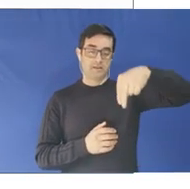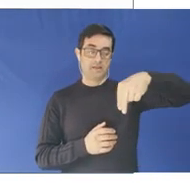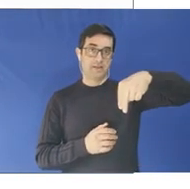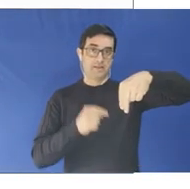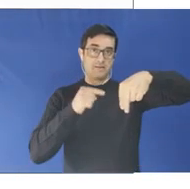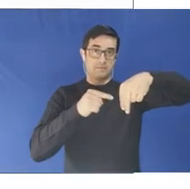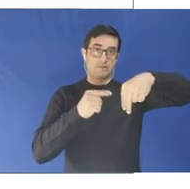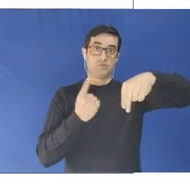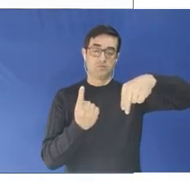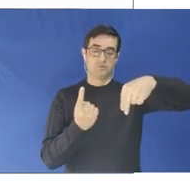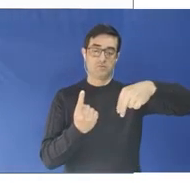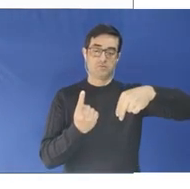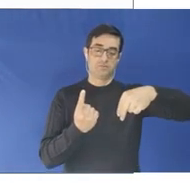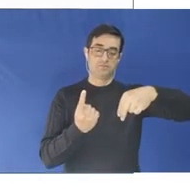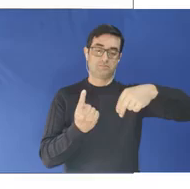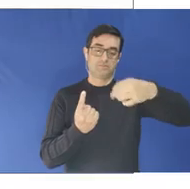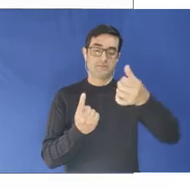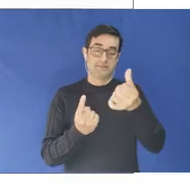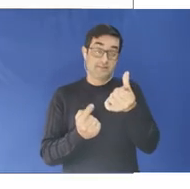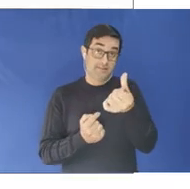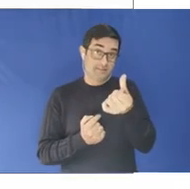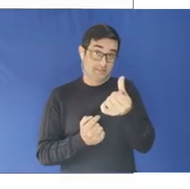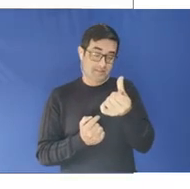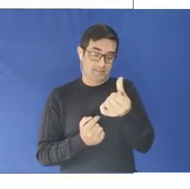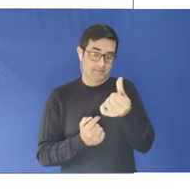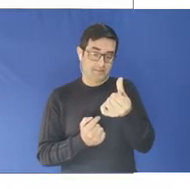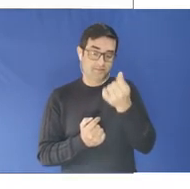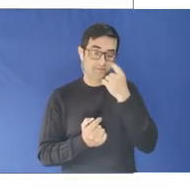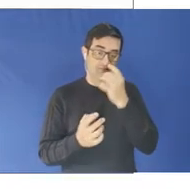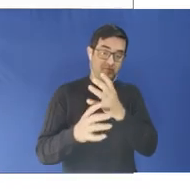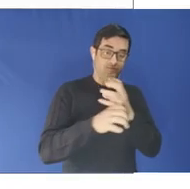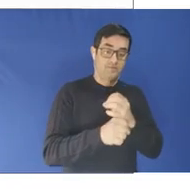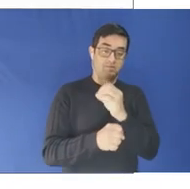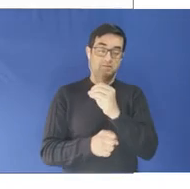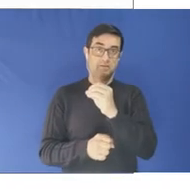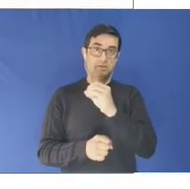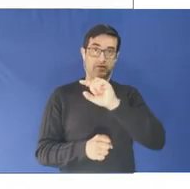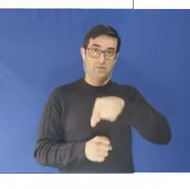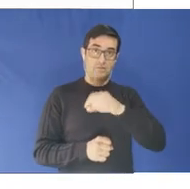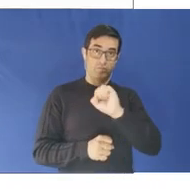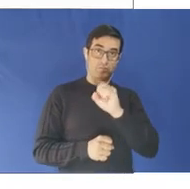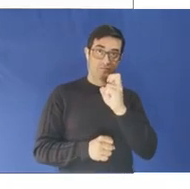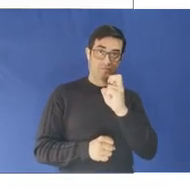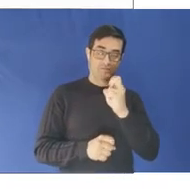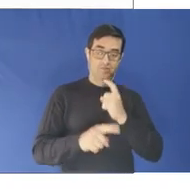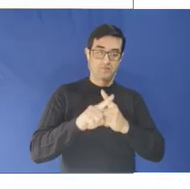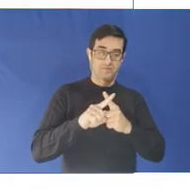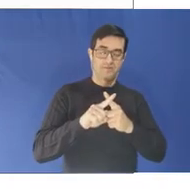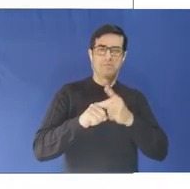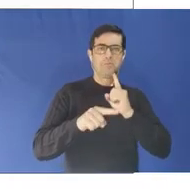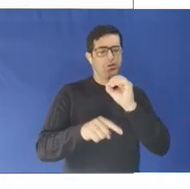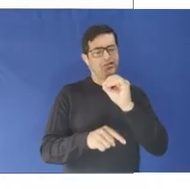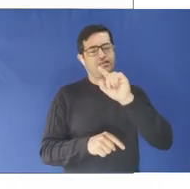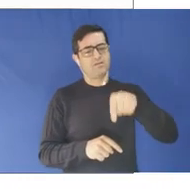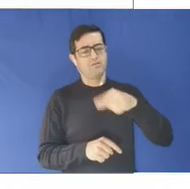5. Então, está aqui, ó. Quantos elétrons eu tenho? 6 mais 2, 8. 8 vezes 0,85. Por que 0,85?